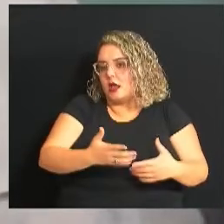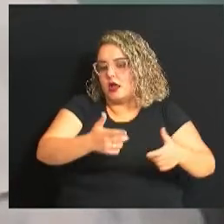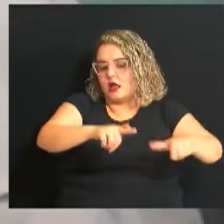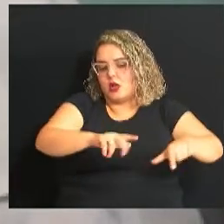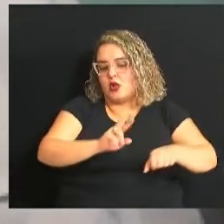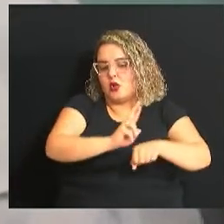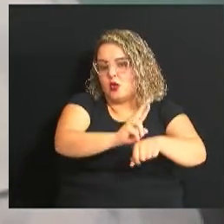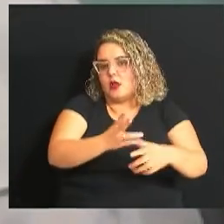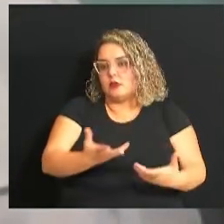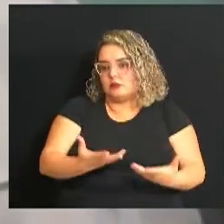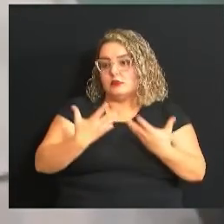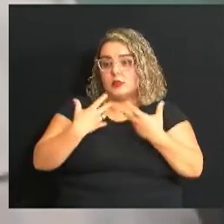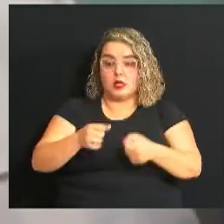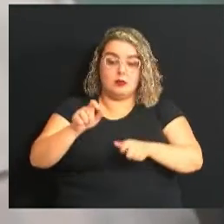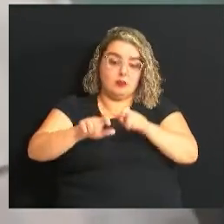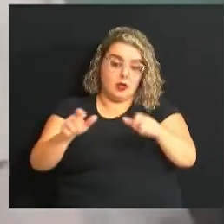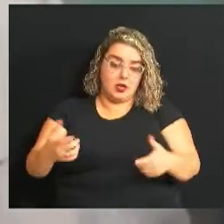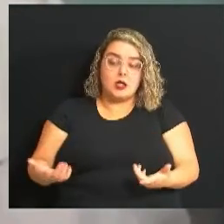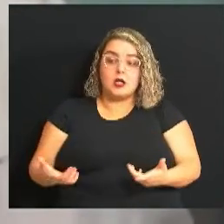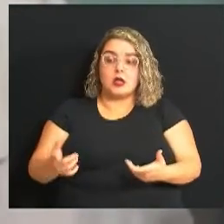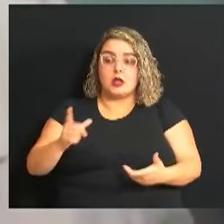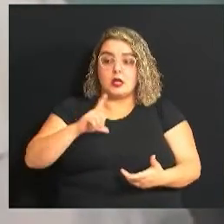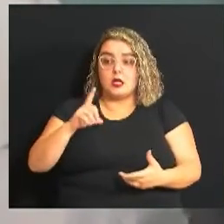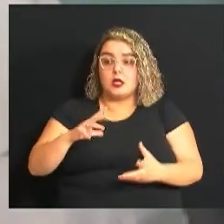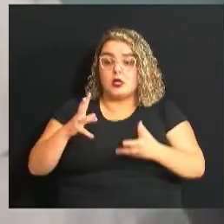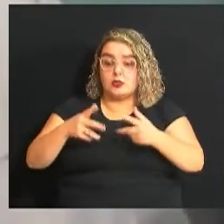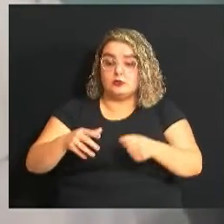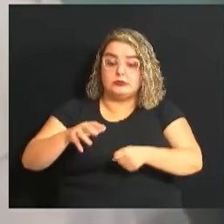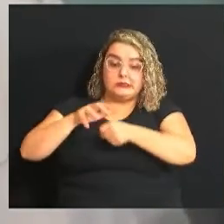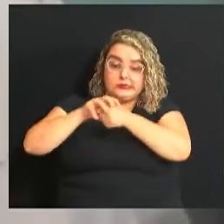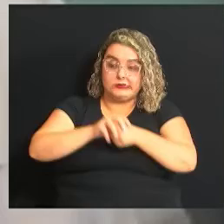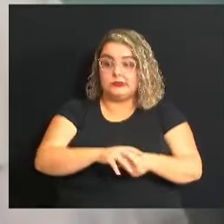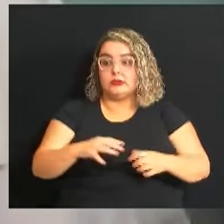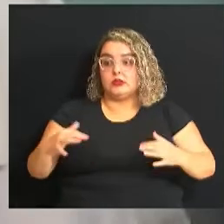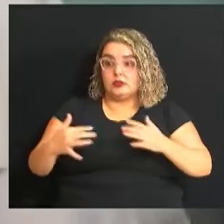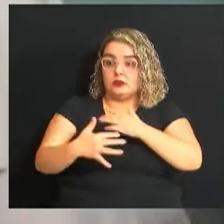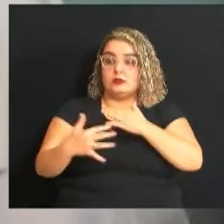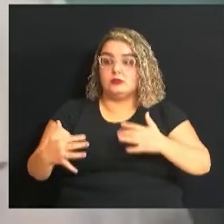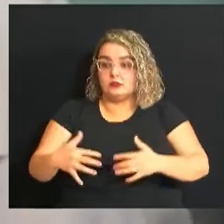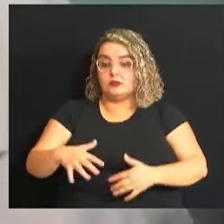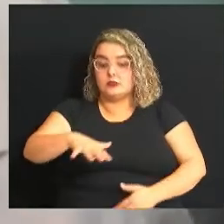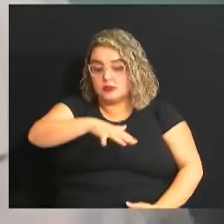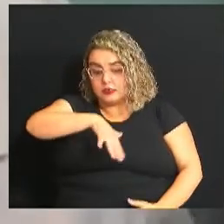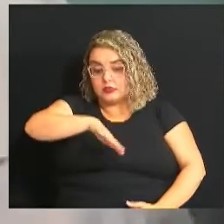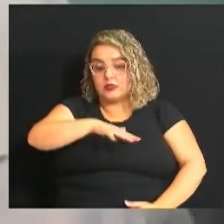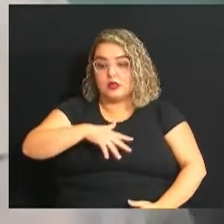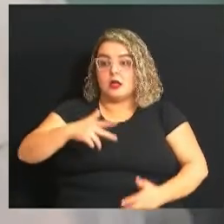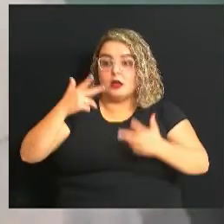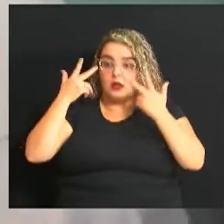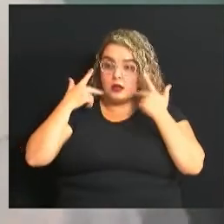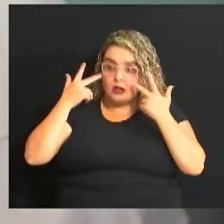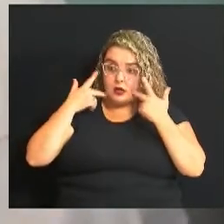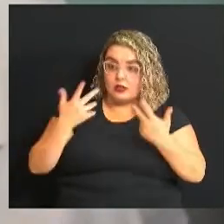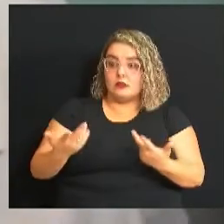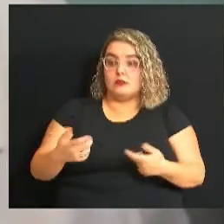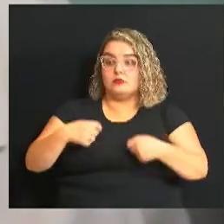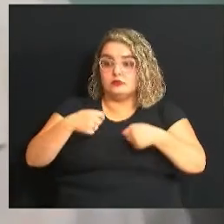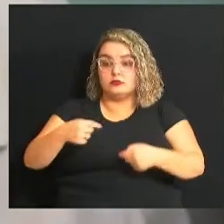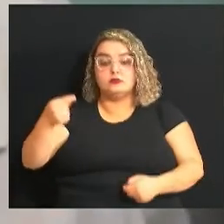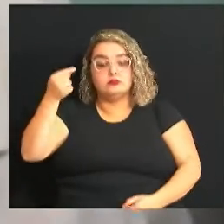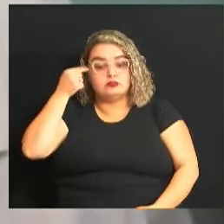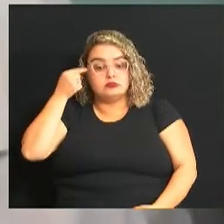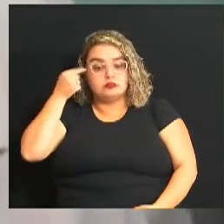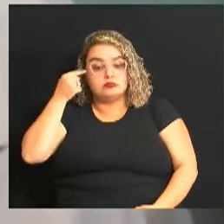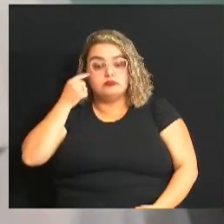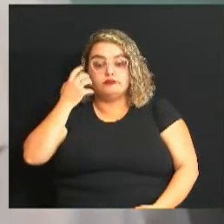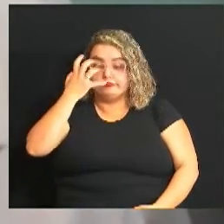recebem pessoas. Então, existe toda uma pressão do urbano sobre essas áreas naturais, né? Isso a gente precisa pensar muito